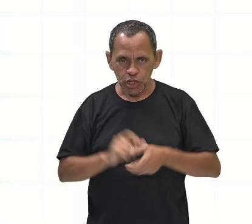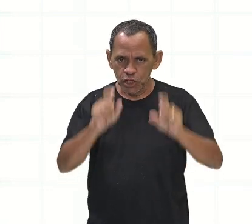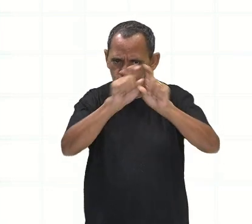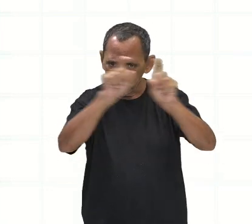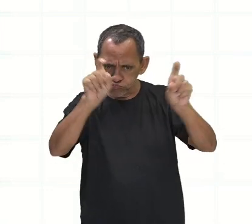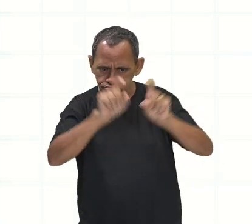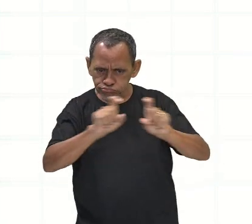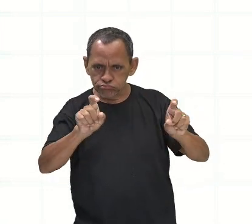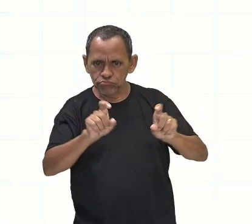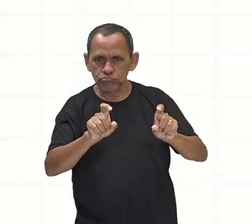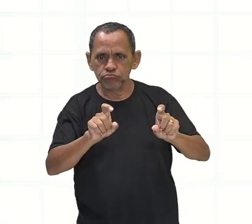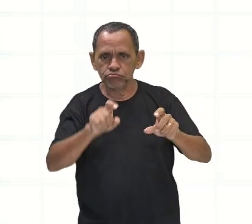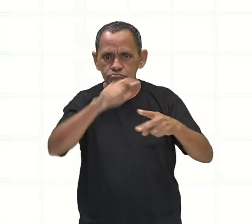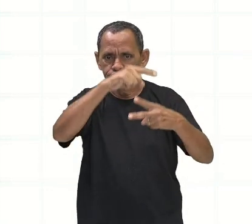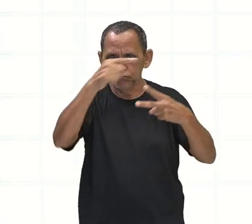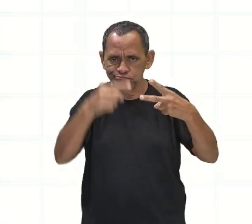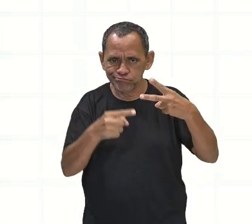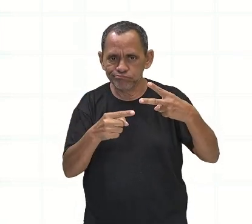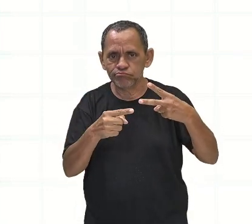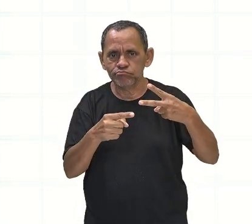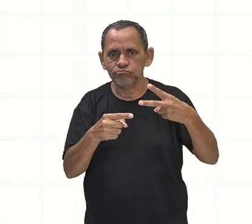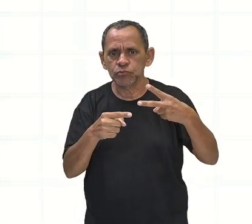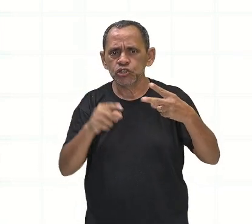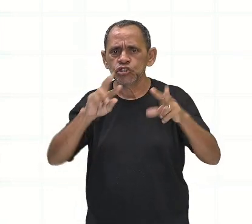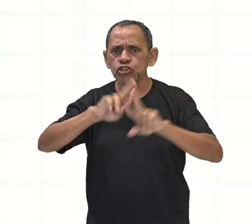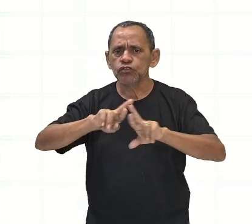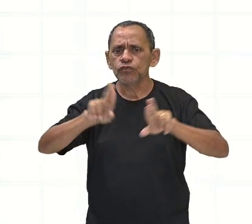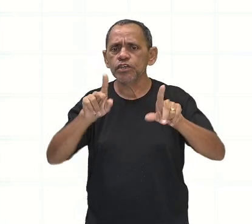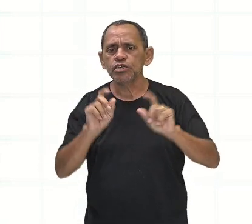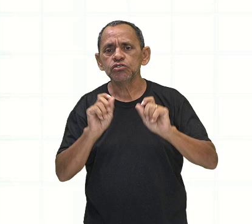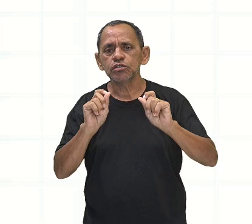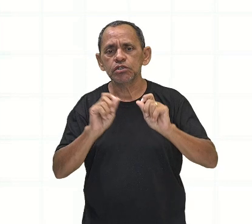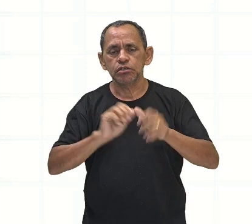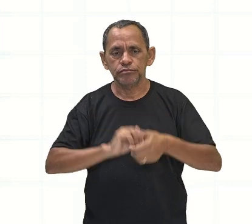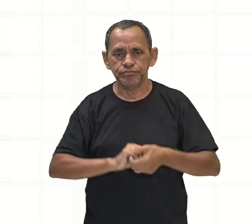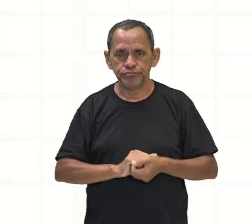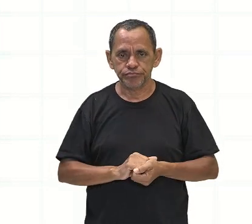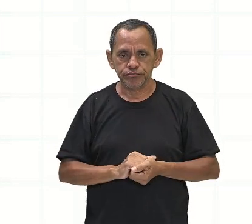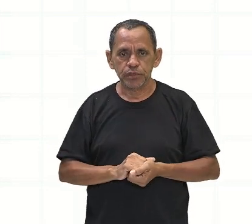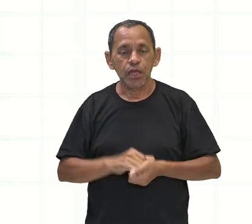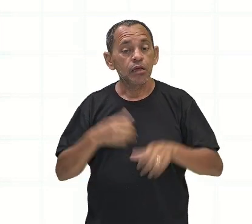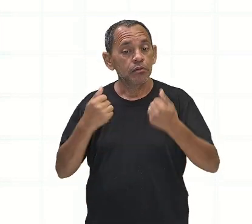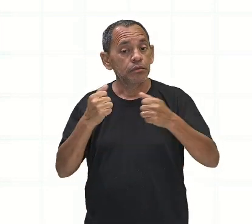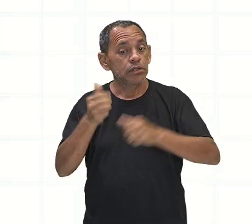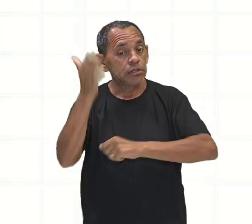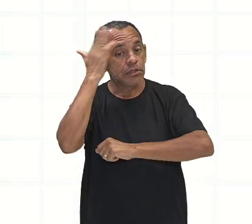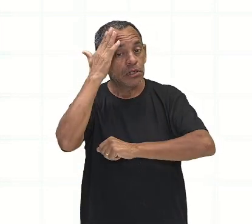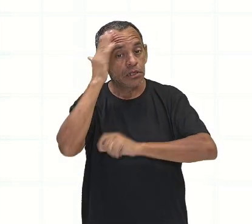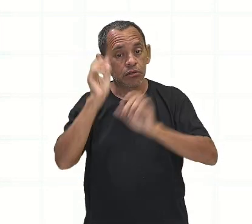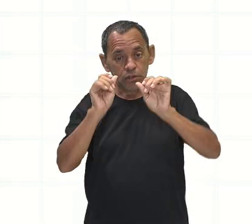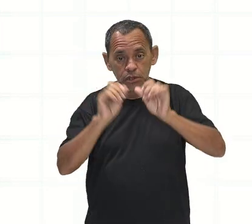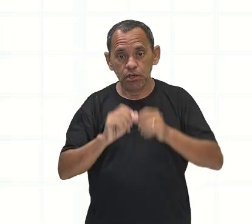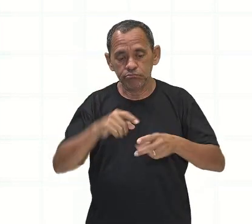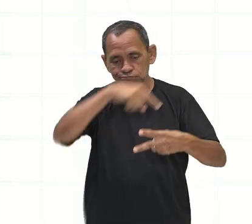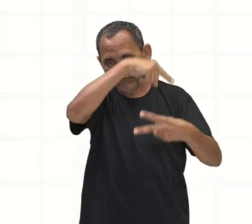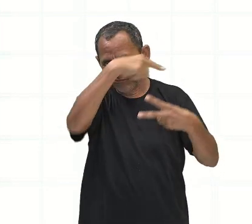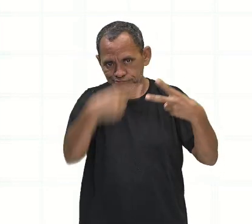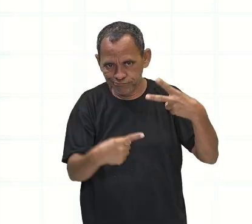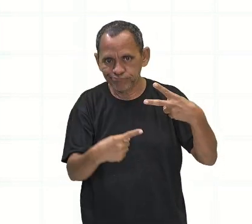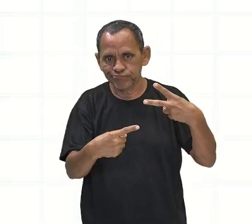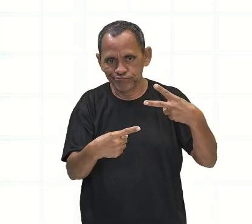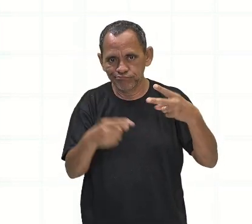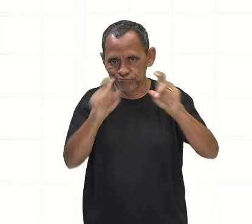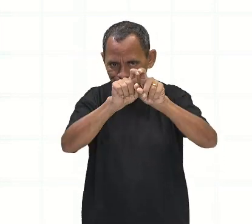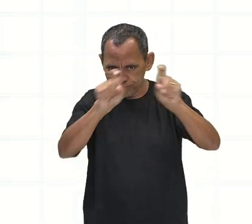dois elementos, nesses elementos que separam a nossa oração? Então, a gente tem que entender que nessas duas